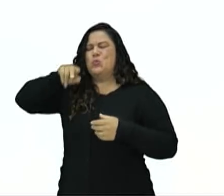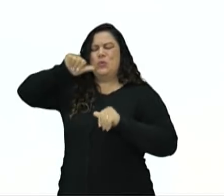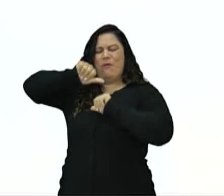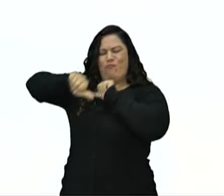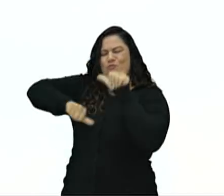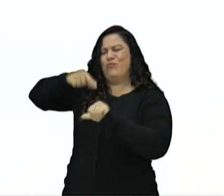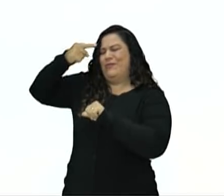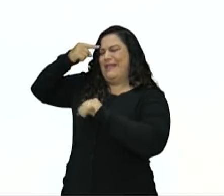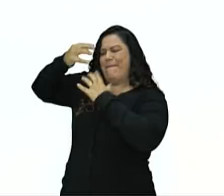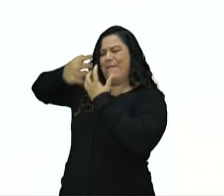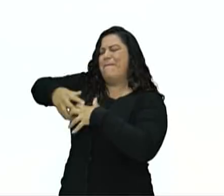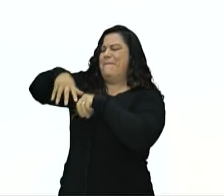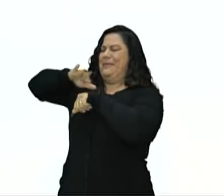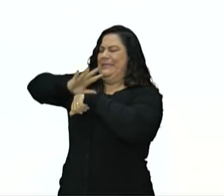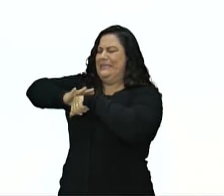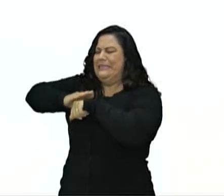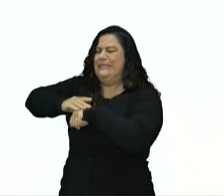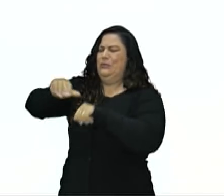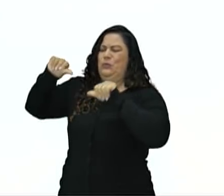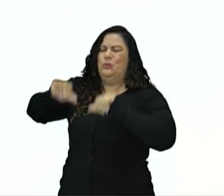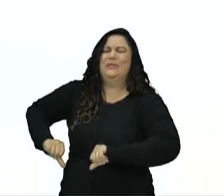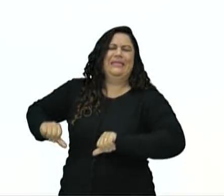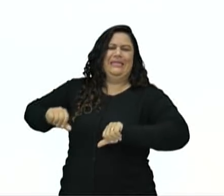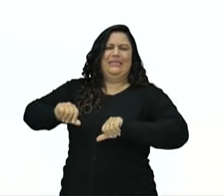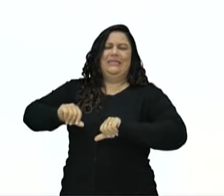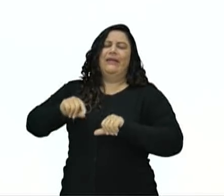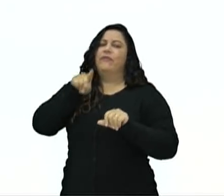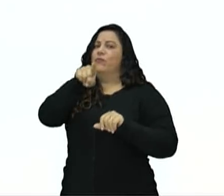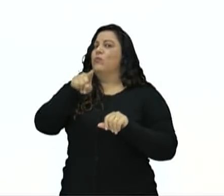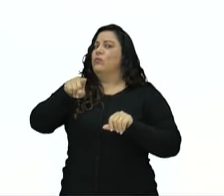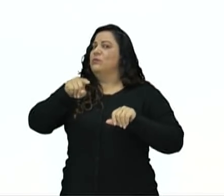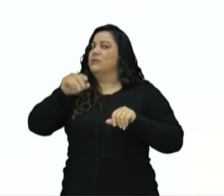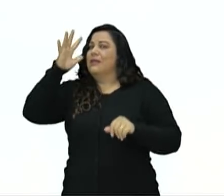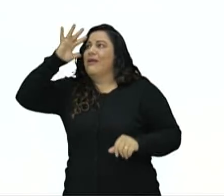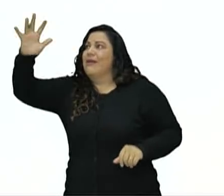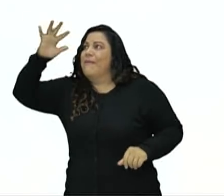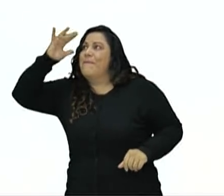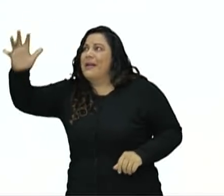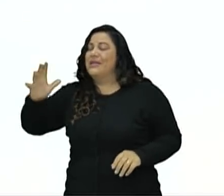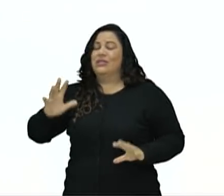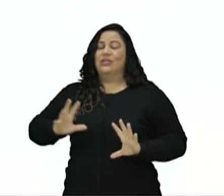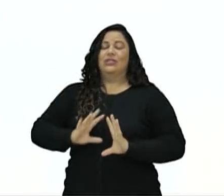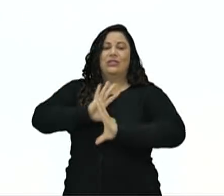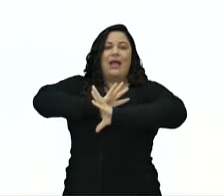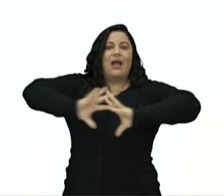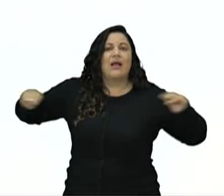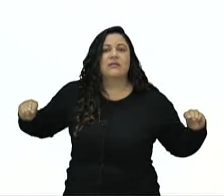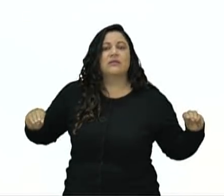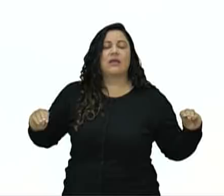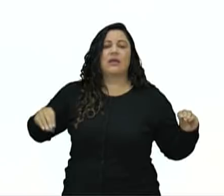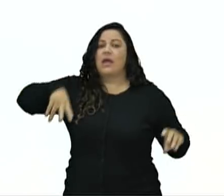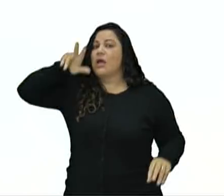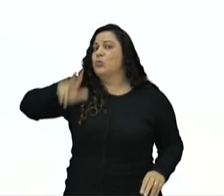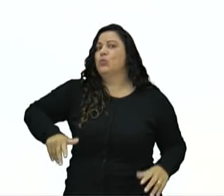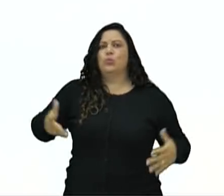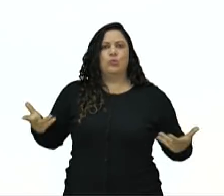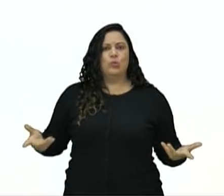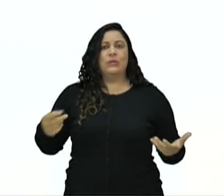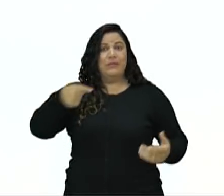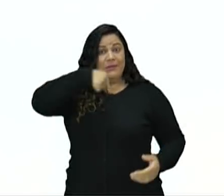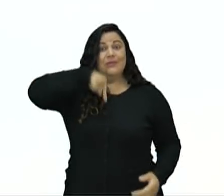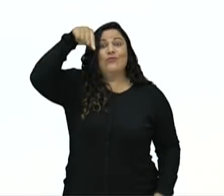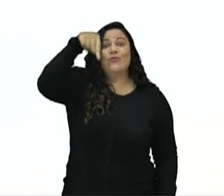que você, honestamente, não consegue nem se imaginar recuperado. Mas eu estou aqui para dizer que é